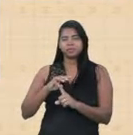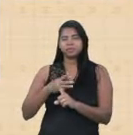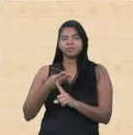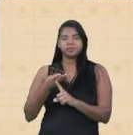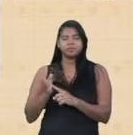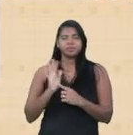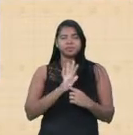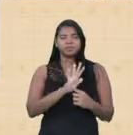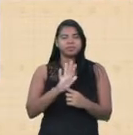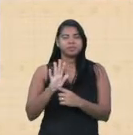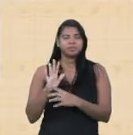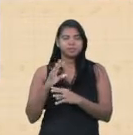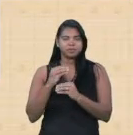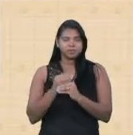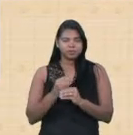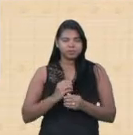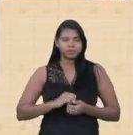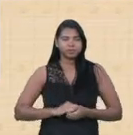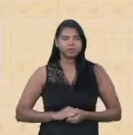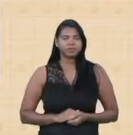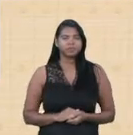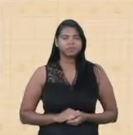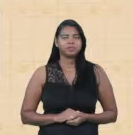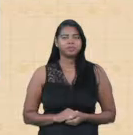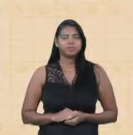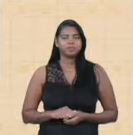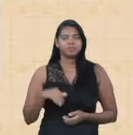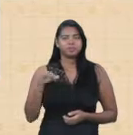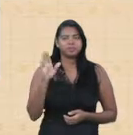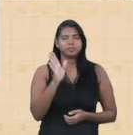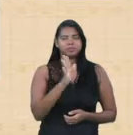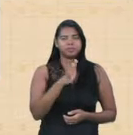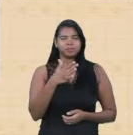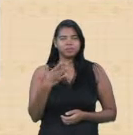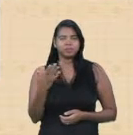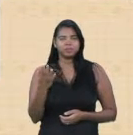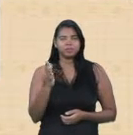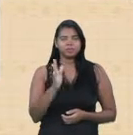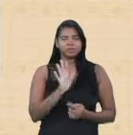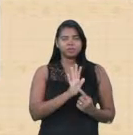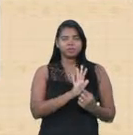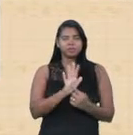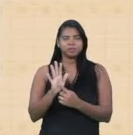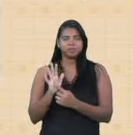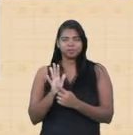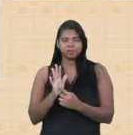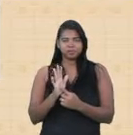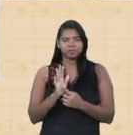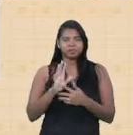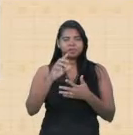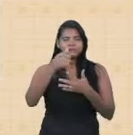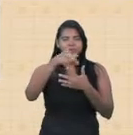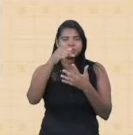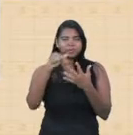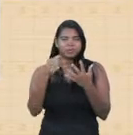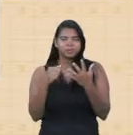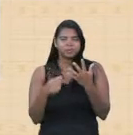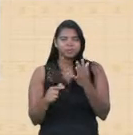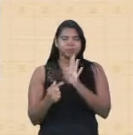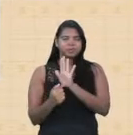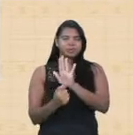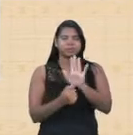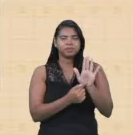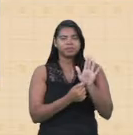plano euclidiano, que é essa imagem tridimensional, onde cada ponta do dedo irá representar